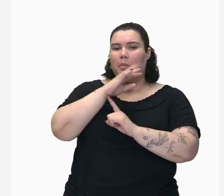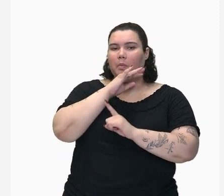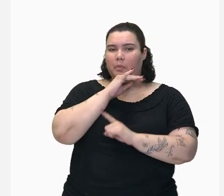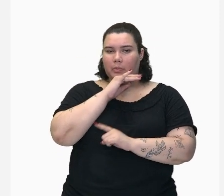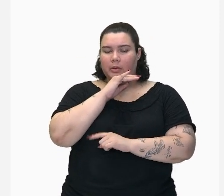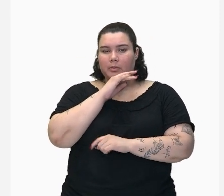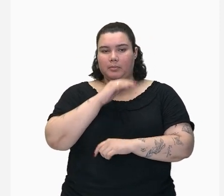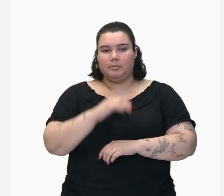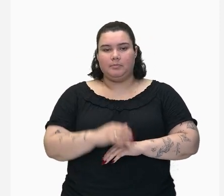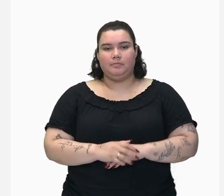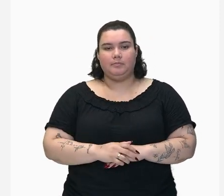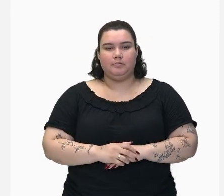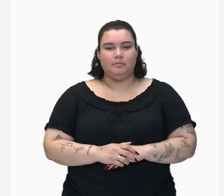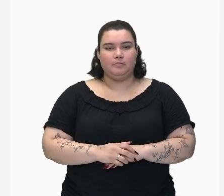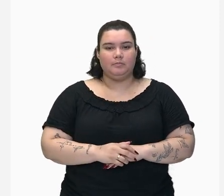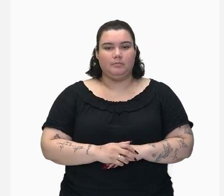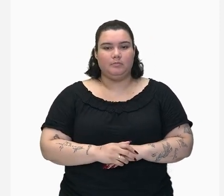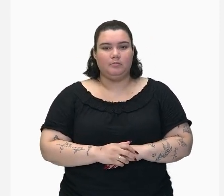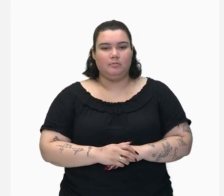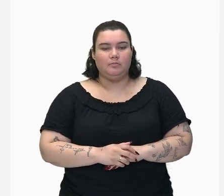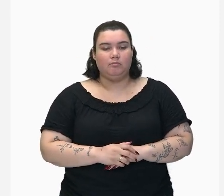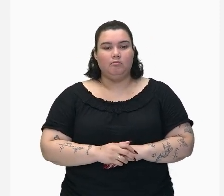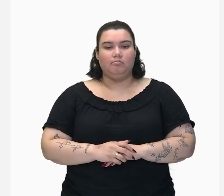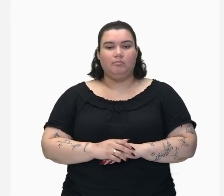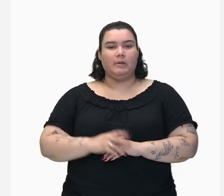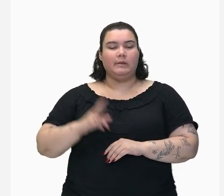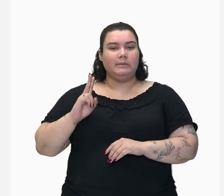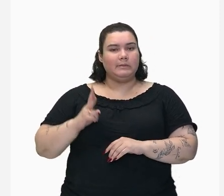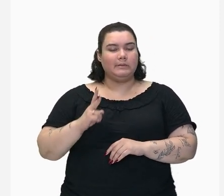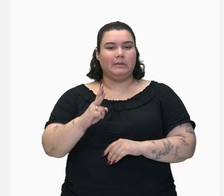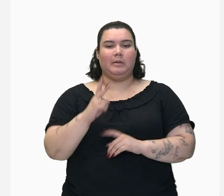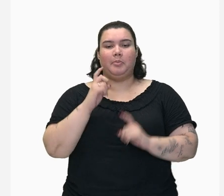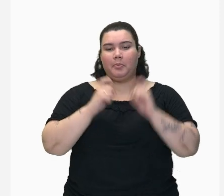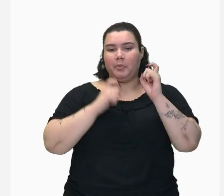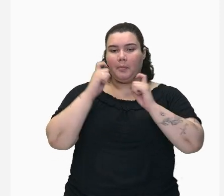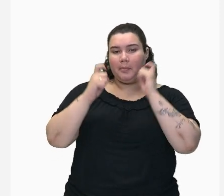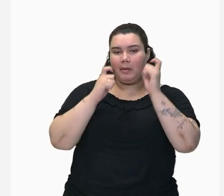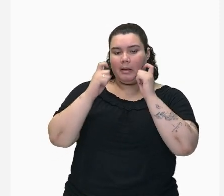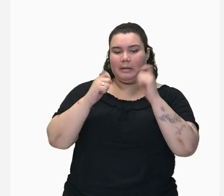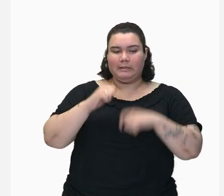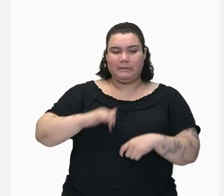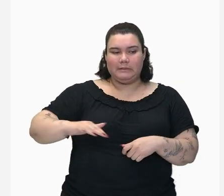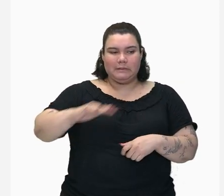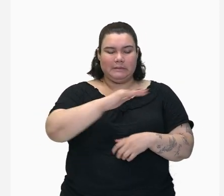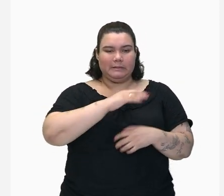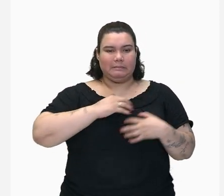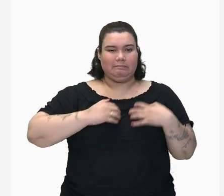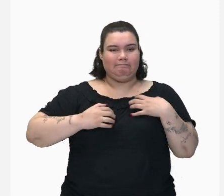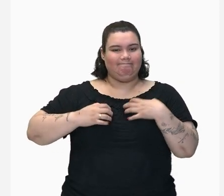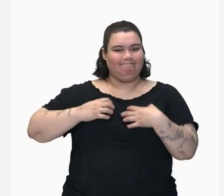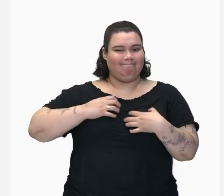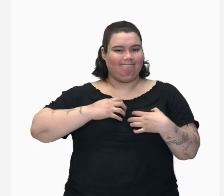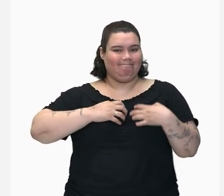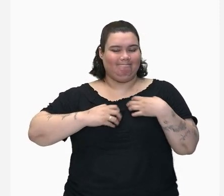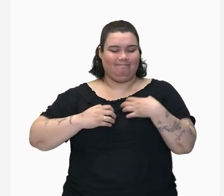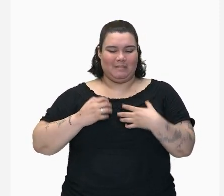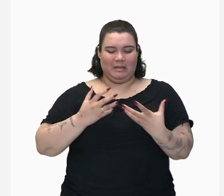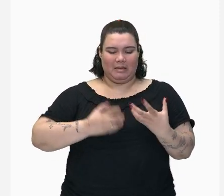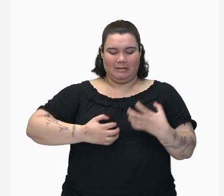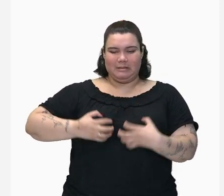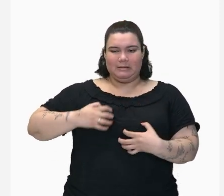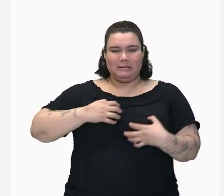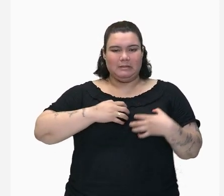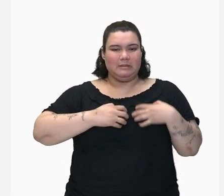do zodíaco. Profundissimamente hipocondríaco, este ambiente me causa repugnância. Sobe-me